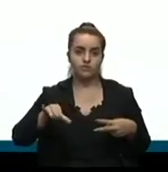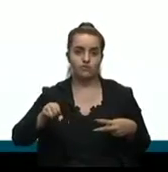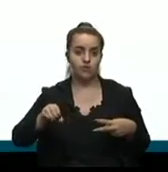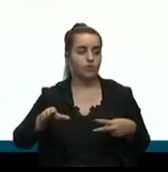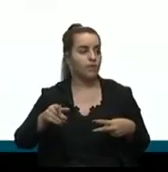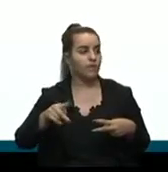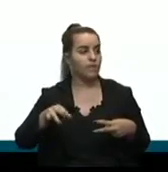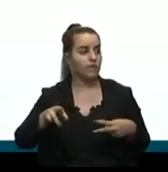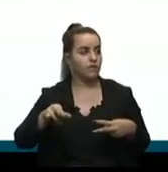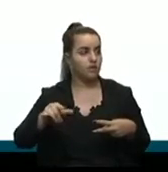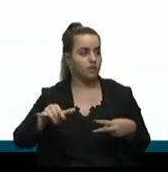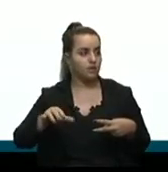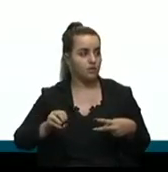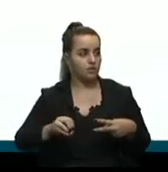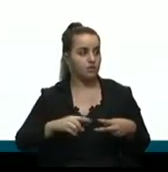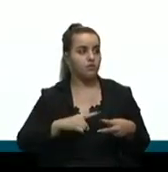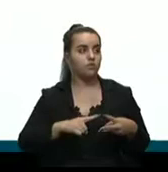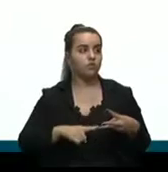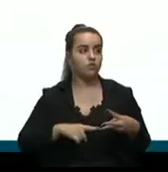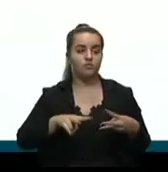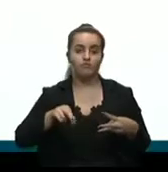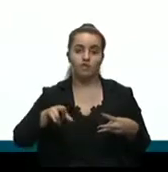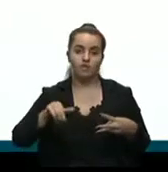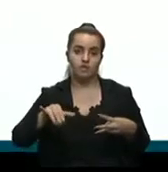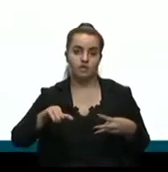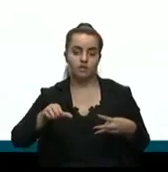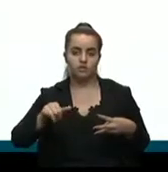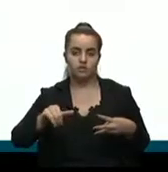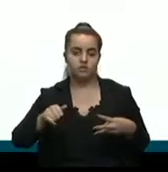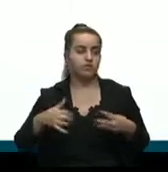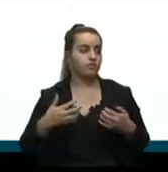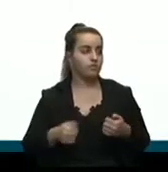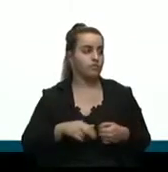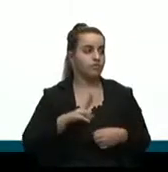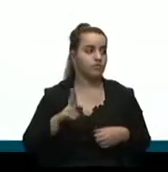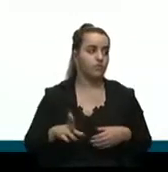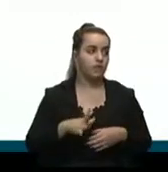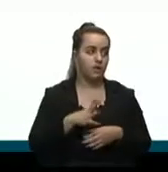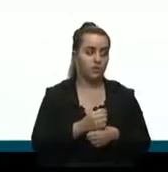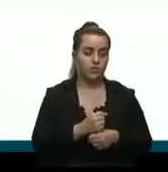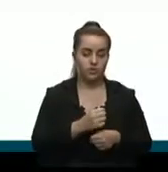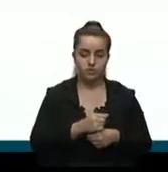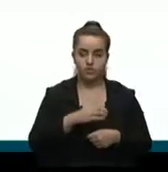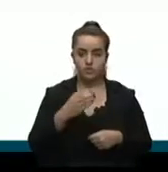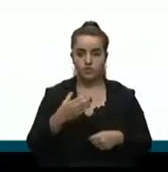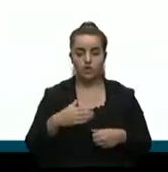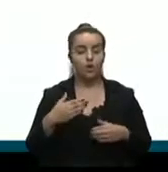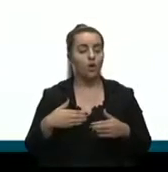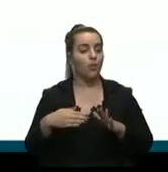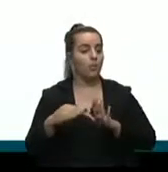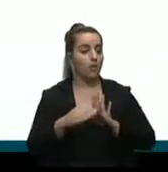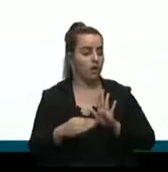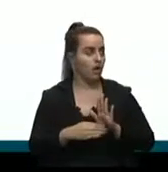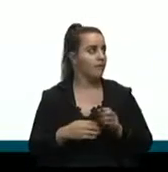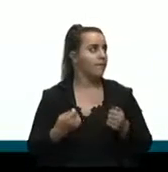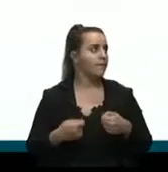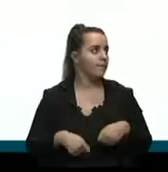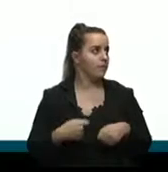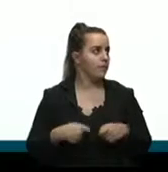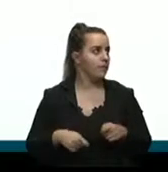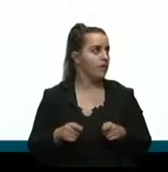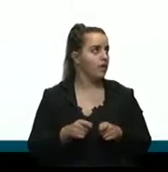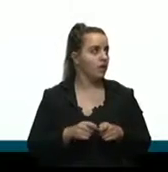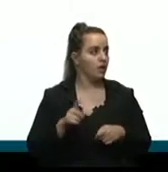variância. E nós vamos utilizar uma calculadora científica. Então, os procedimentos a serem seguidos na calculadora